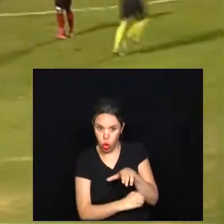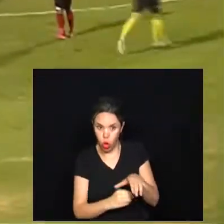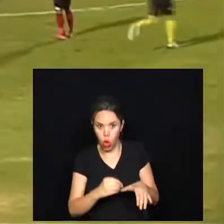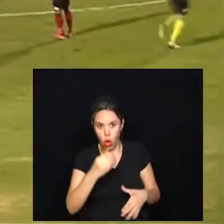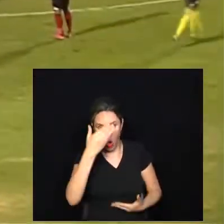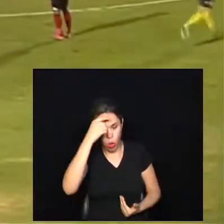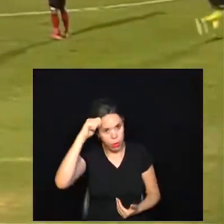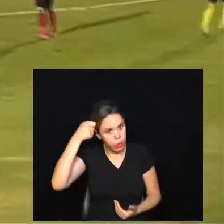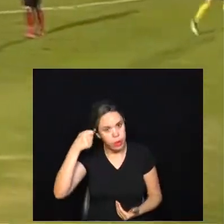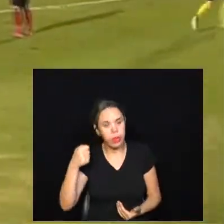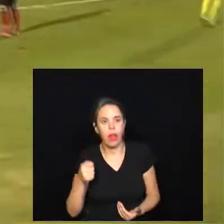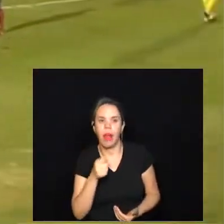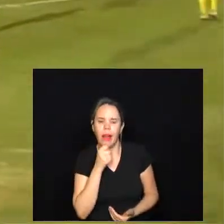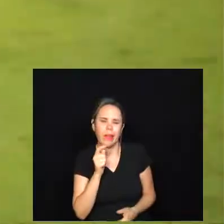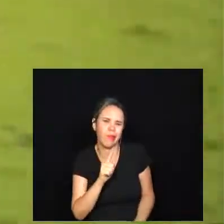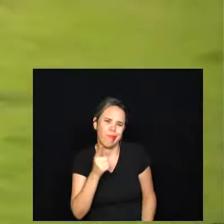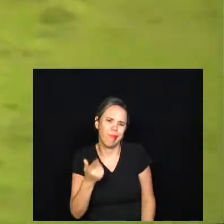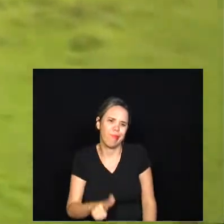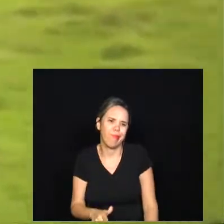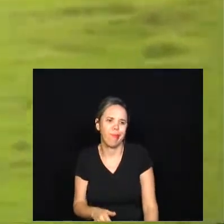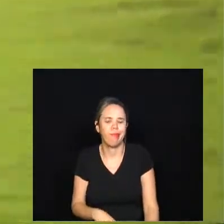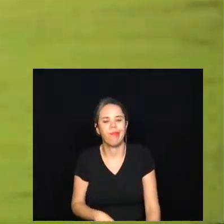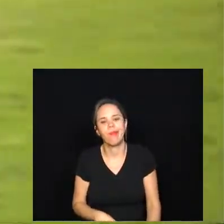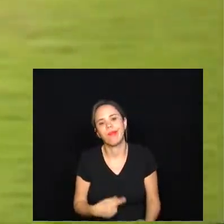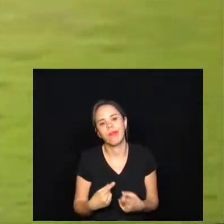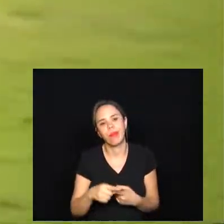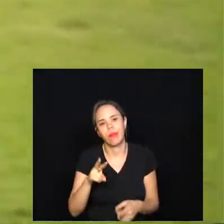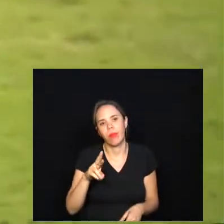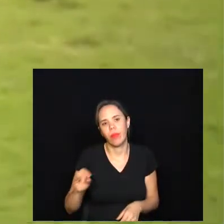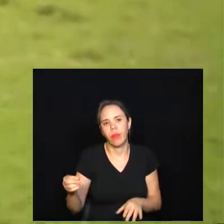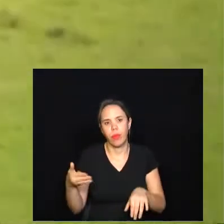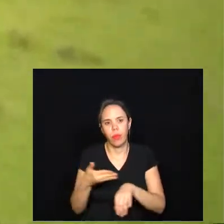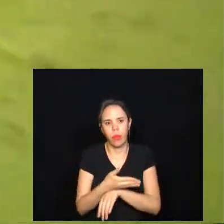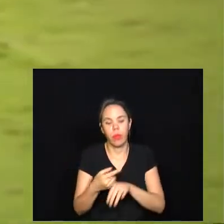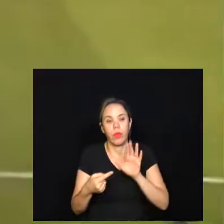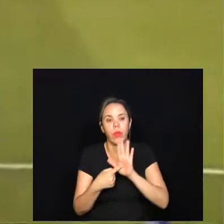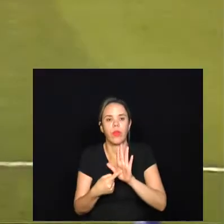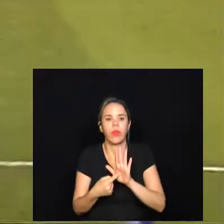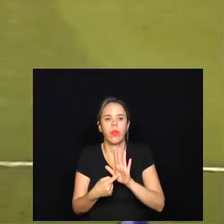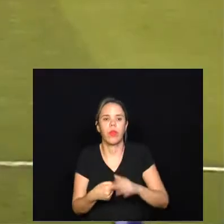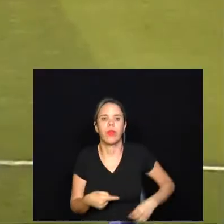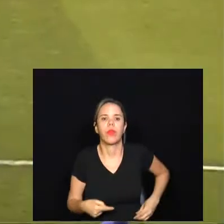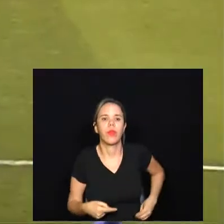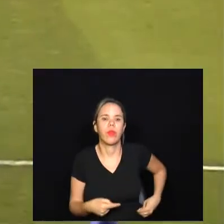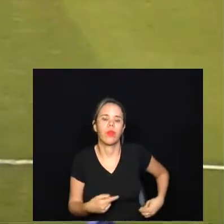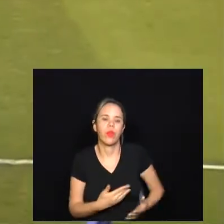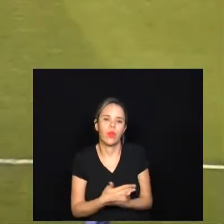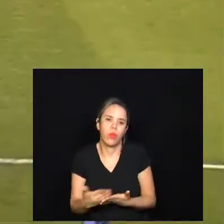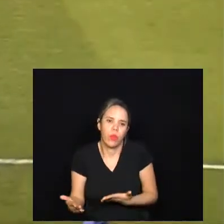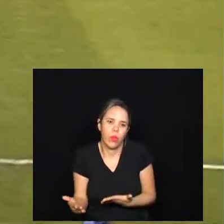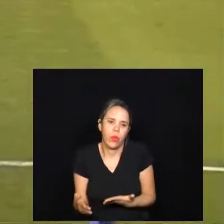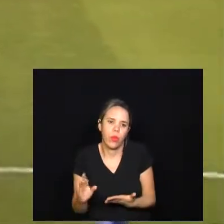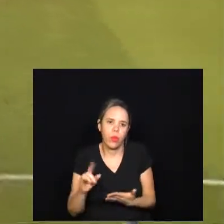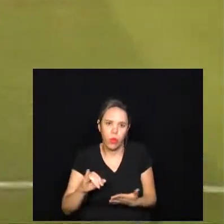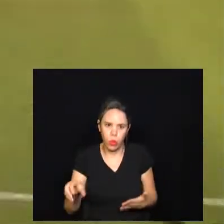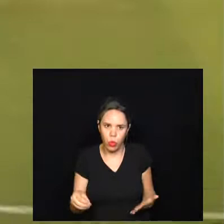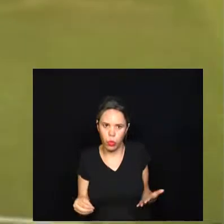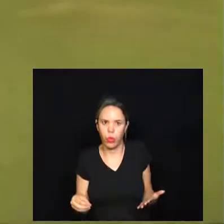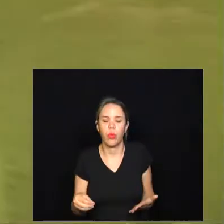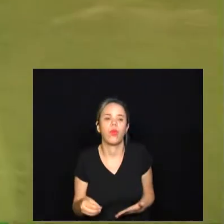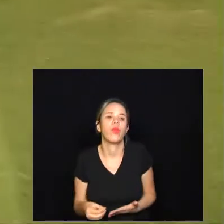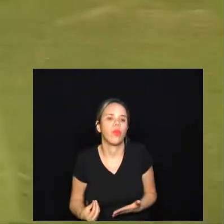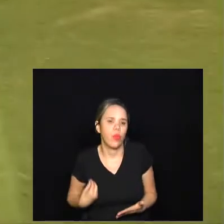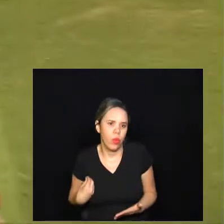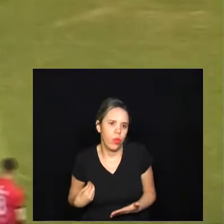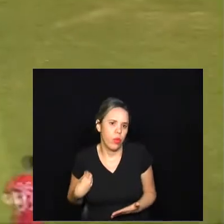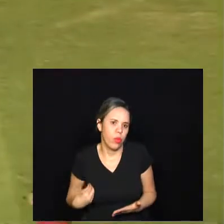Macaca. Só que não de novo, porque o VAR entrou em ação e mostrou que no início da jogada João Veras estava